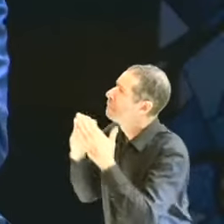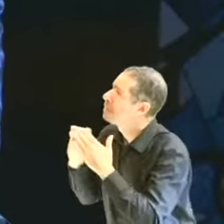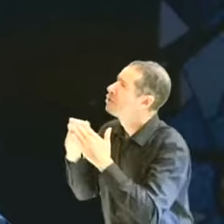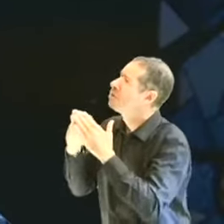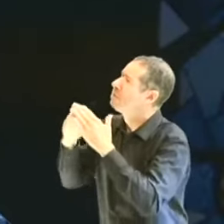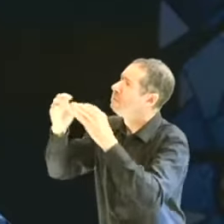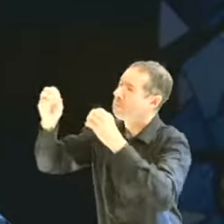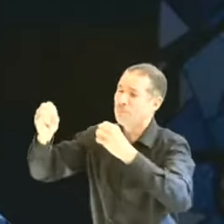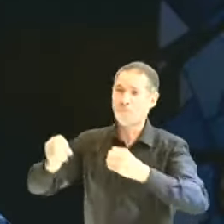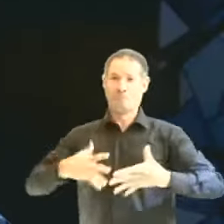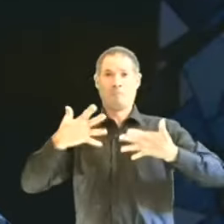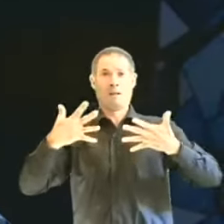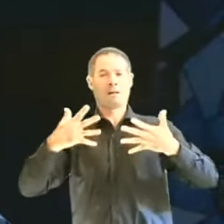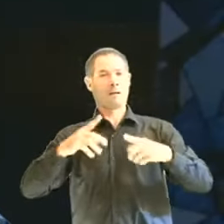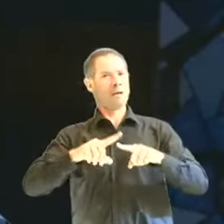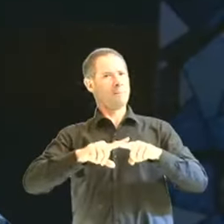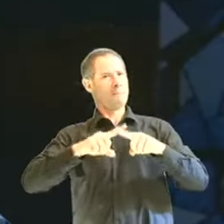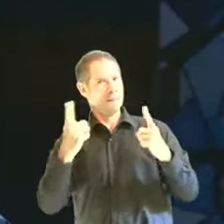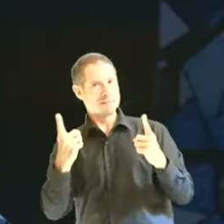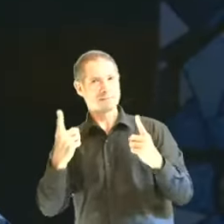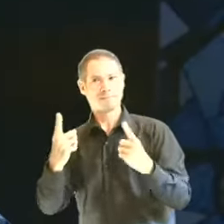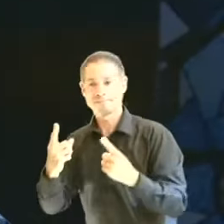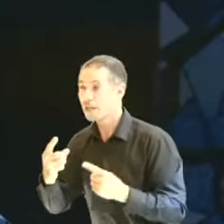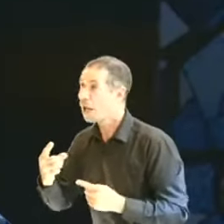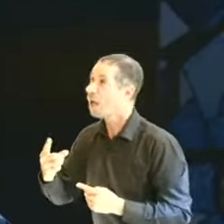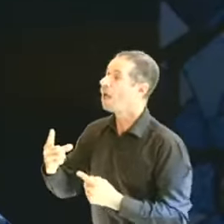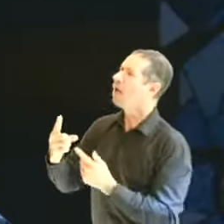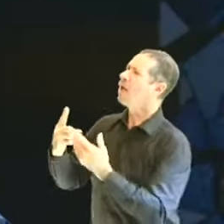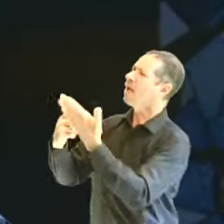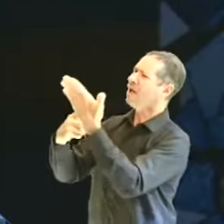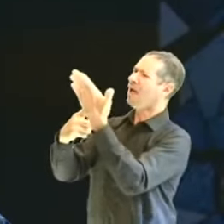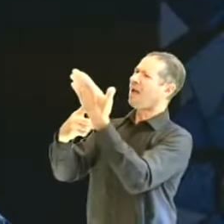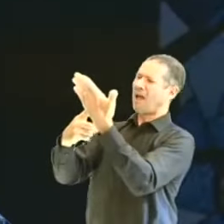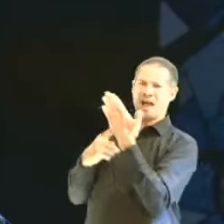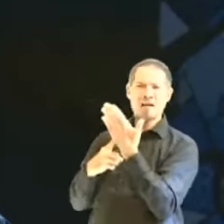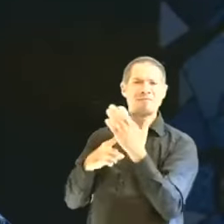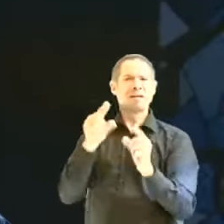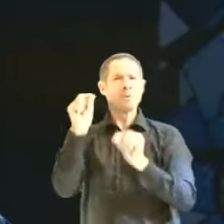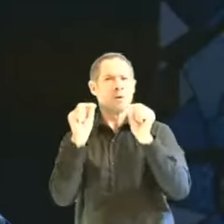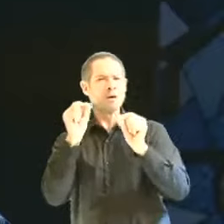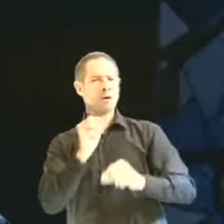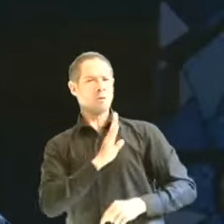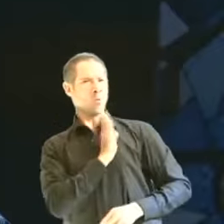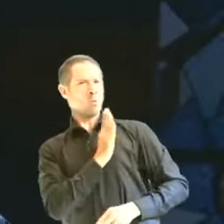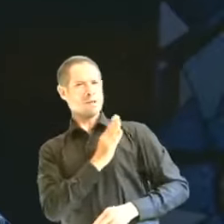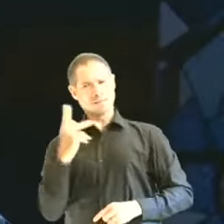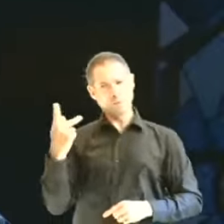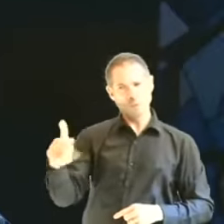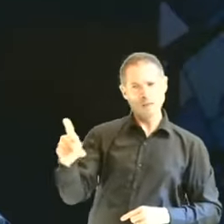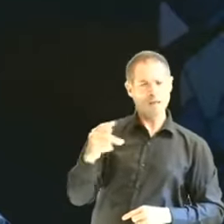esses milagres, mas ele revela para a gente o que gerou no coração dele